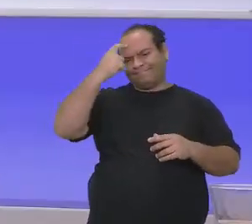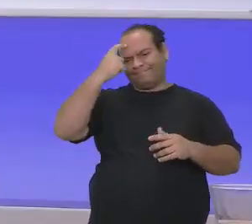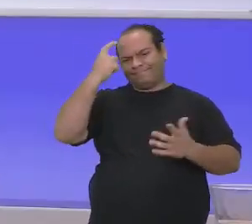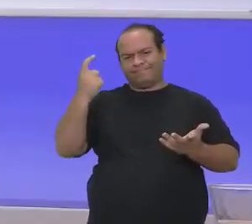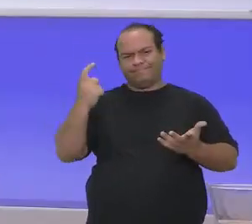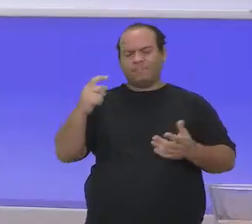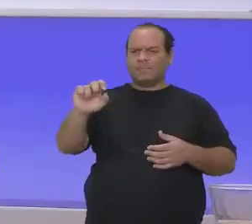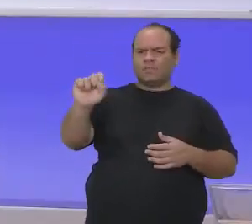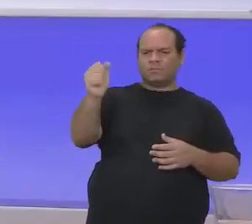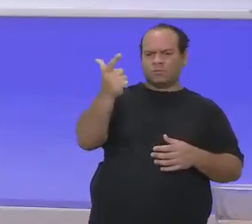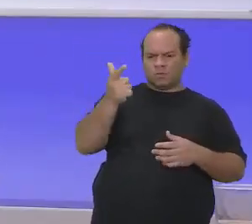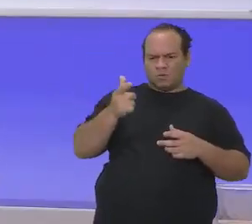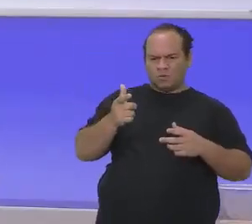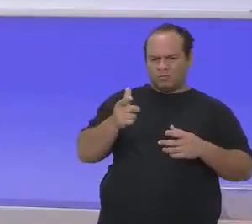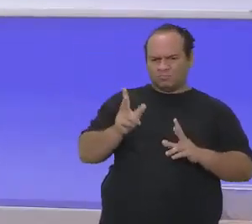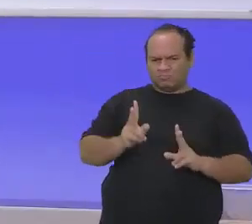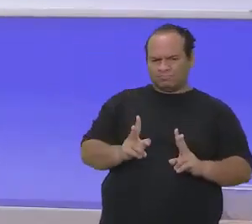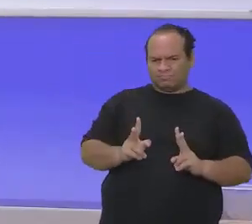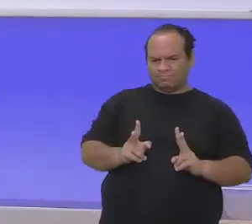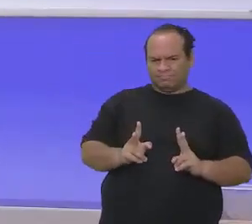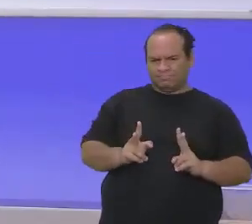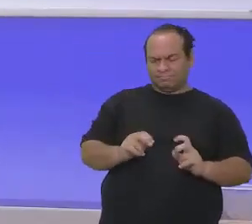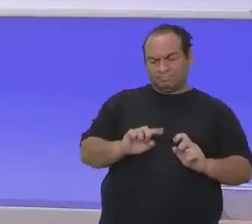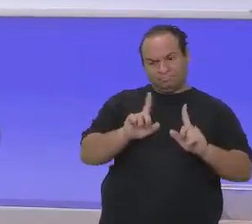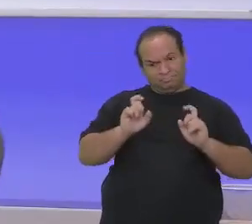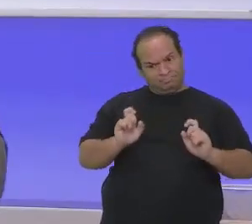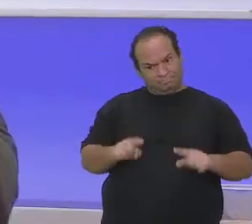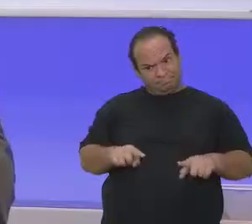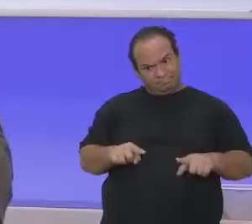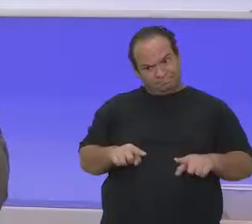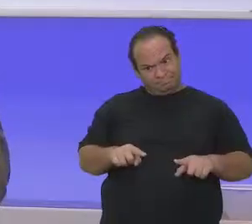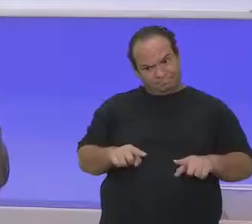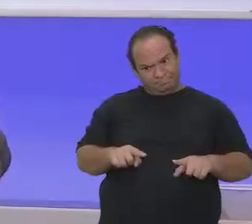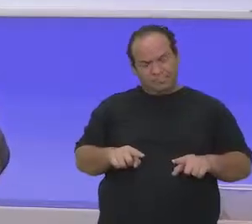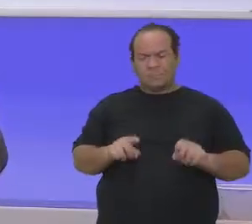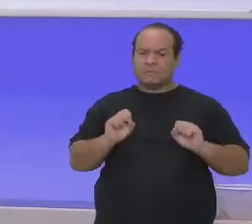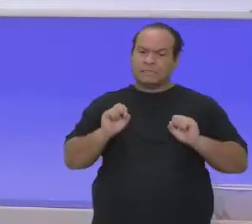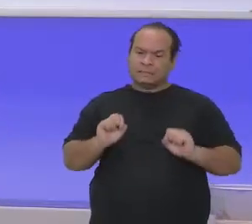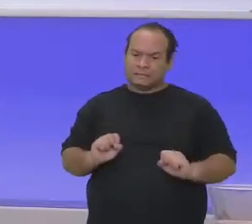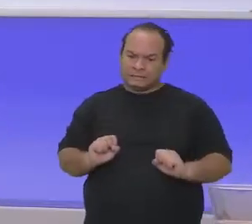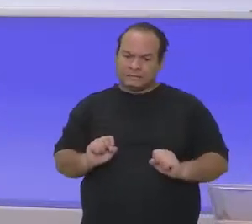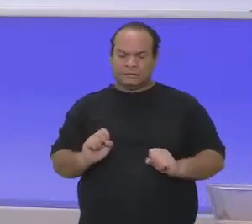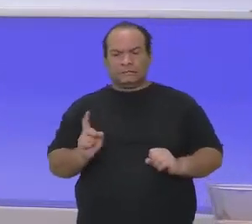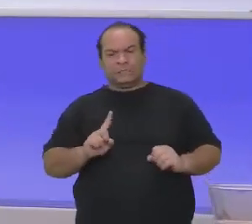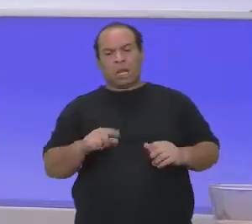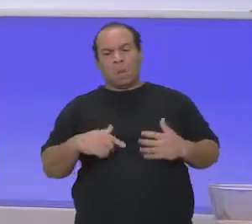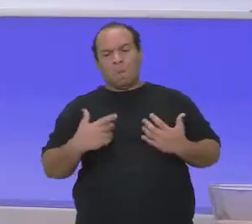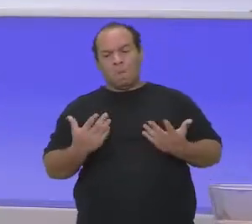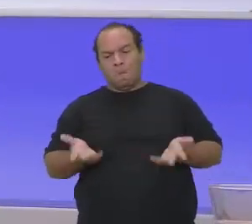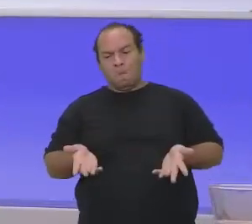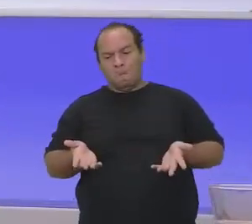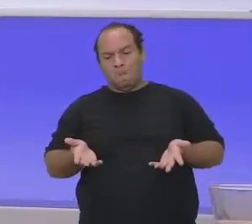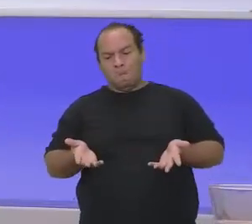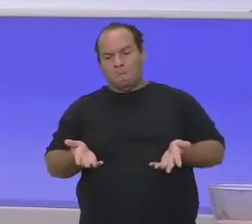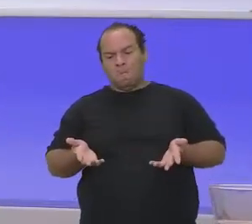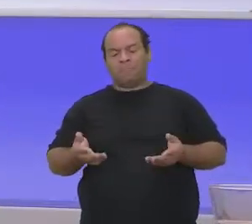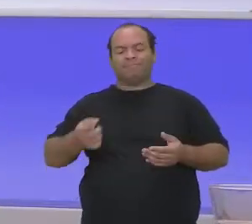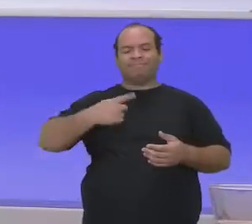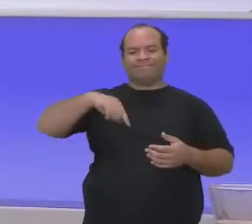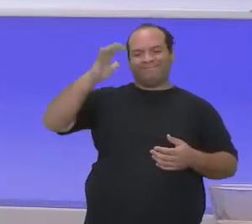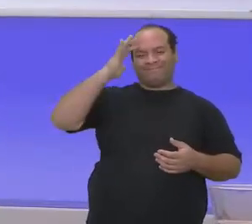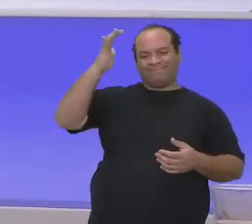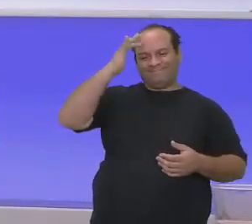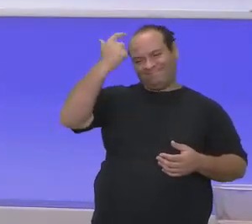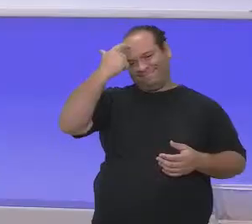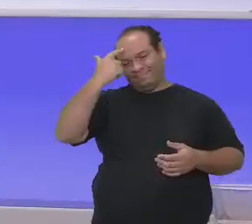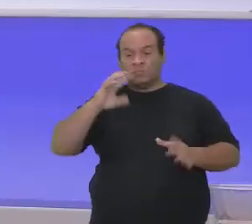geração solar é o caminho? Então fica esse questionamento aqui. Talvez sim, talvez não. A gente tem que pensar todo